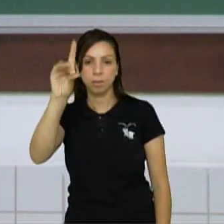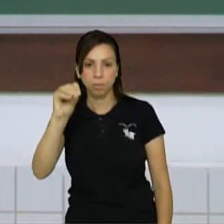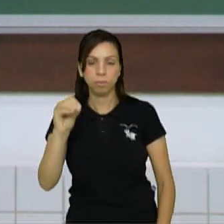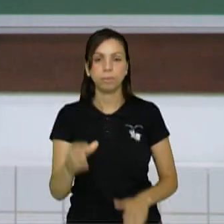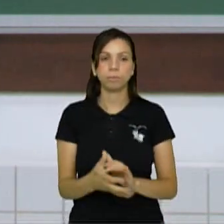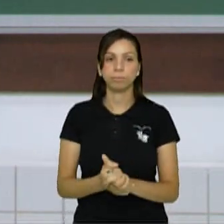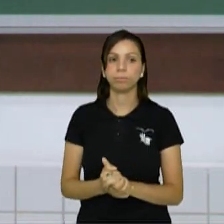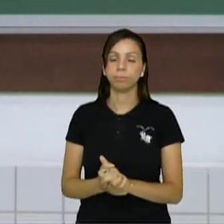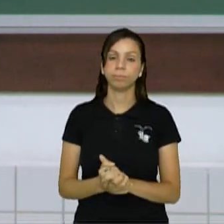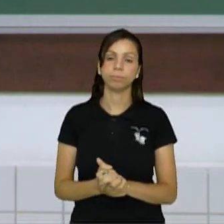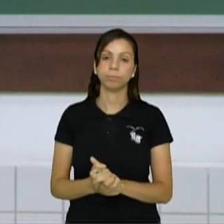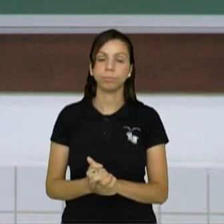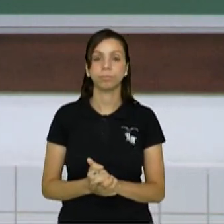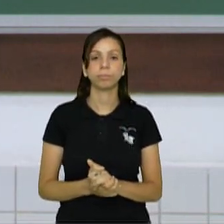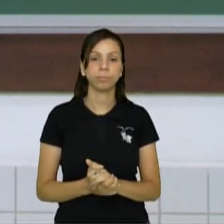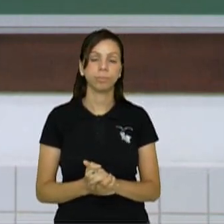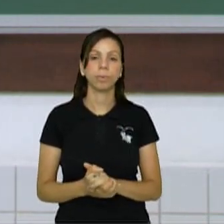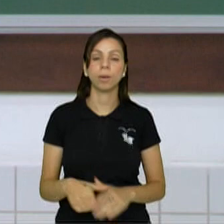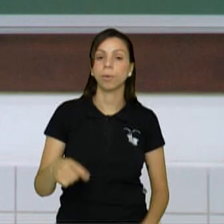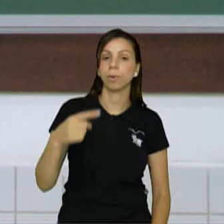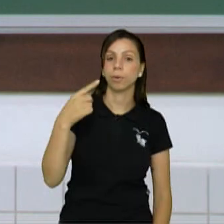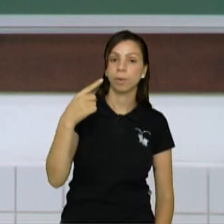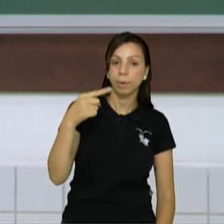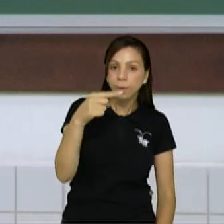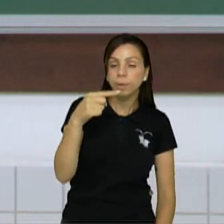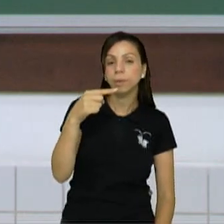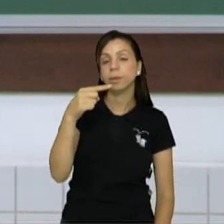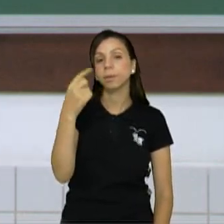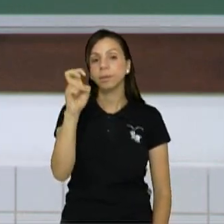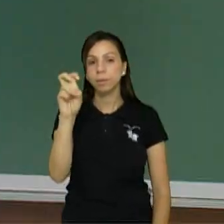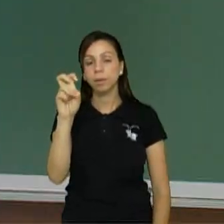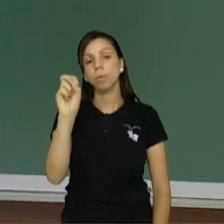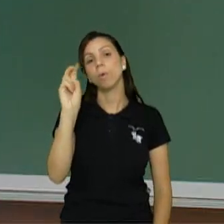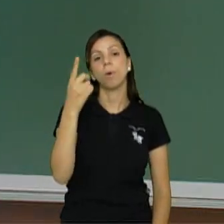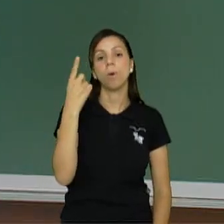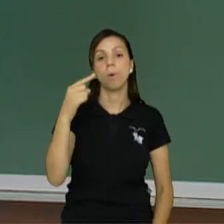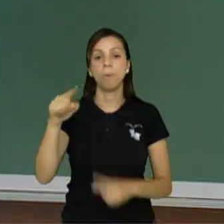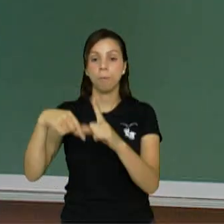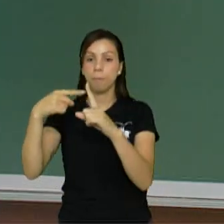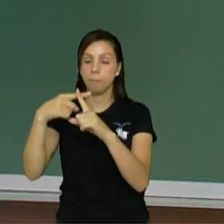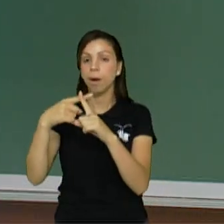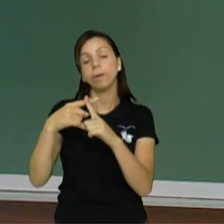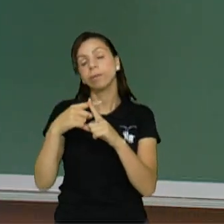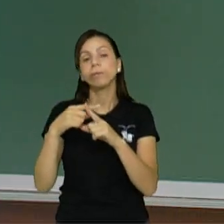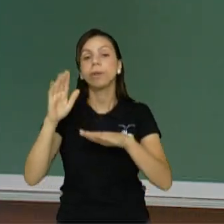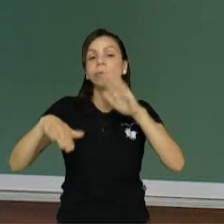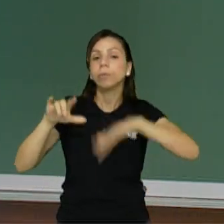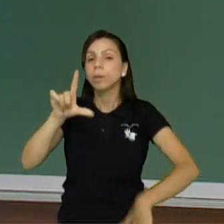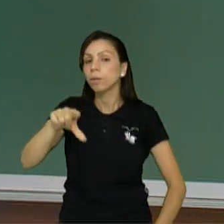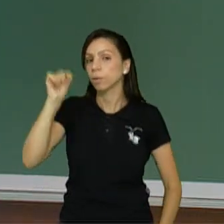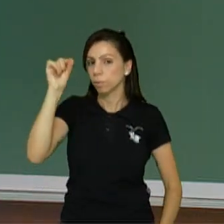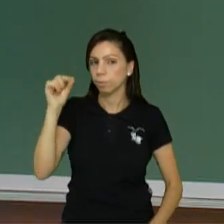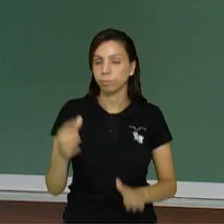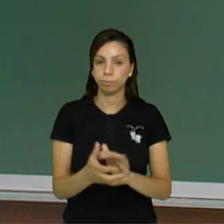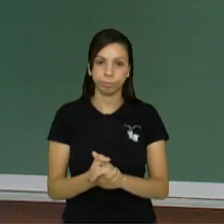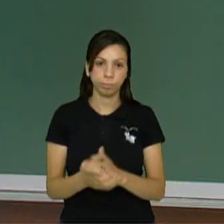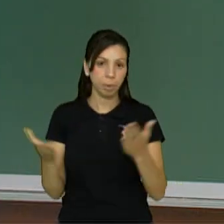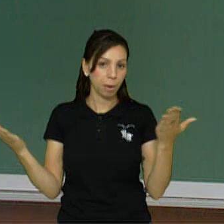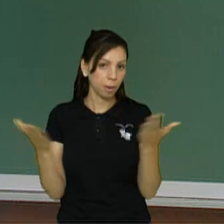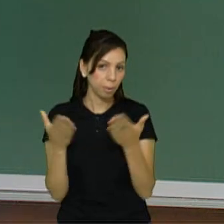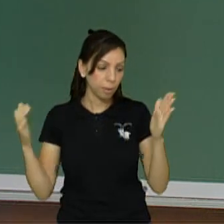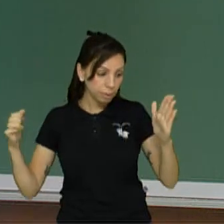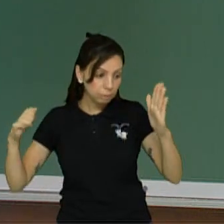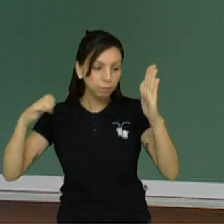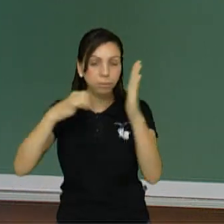e menos 15, como eu falei, depende da sua escolha. Pessoal, então, se você pegou essa parte, agora eu